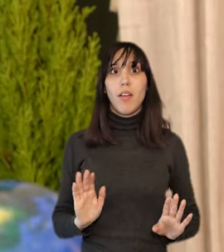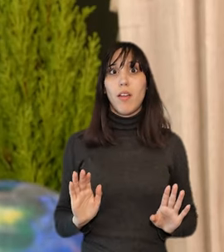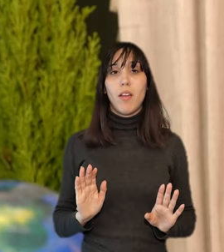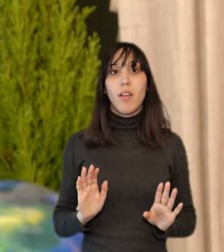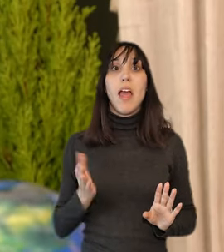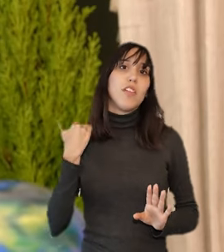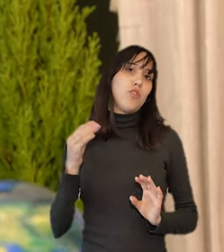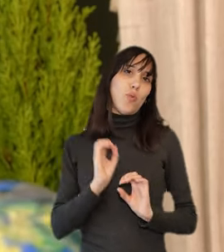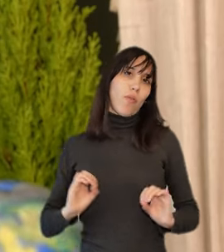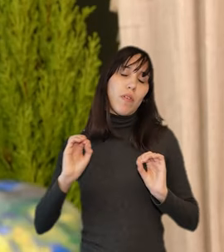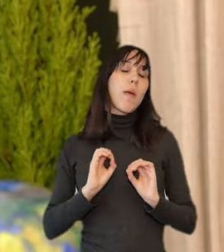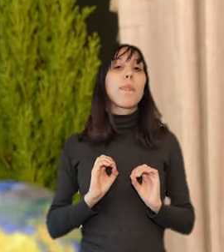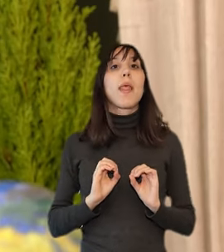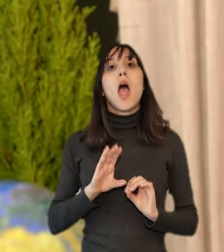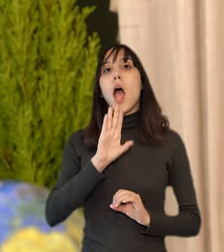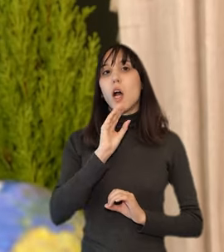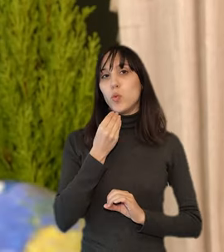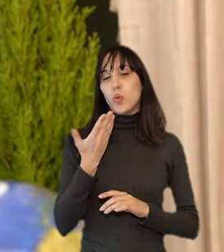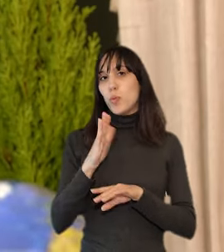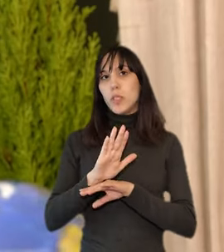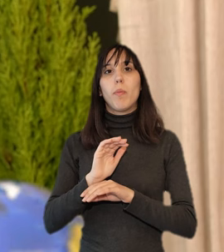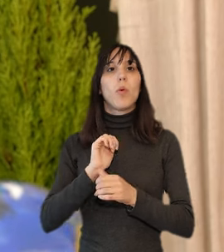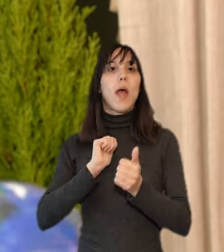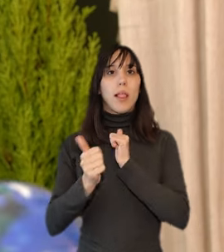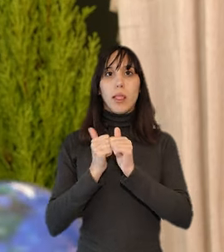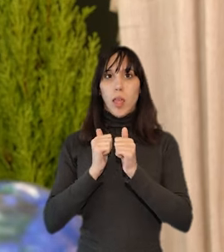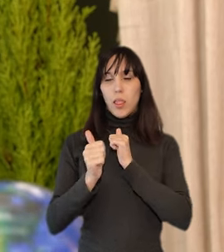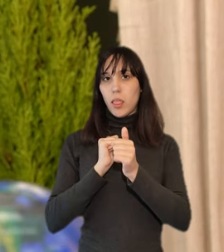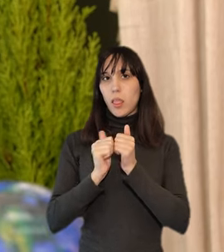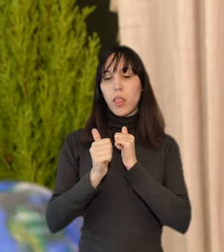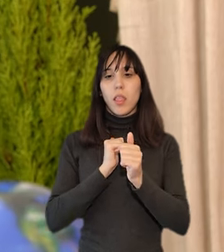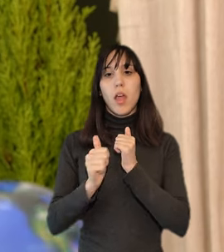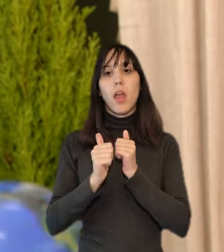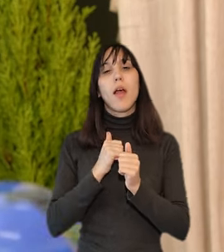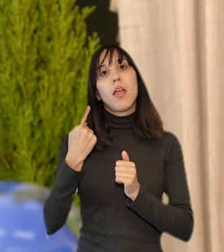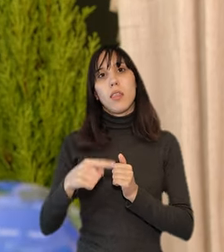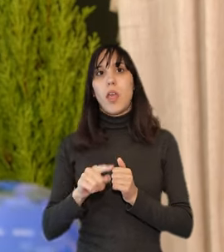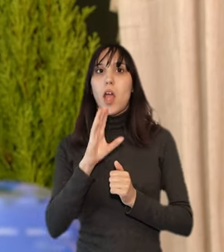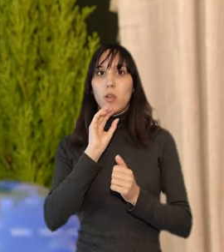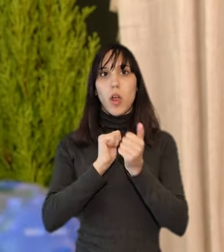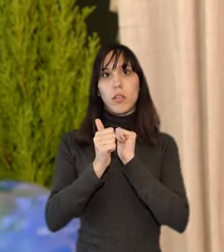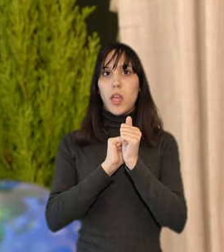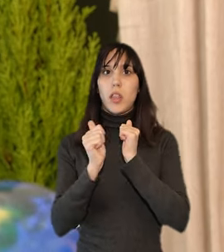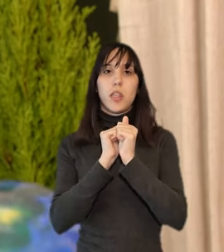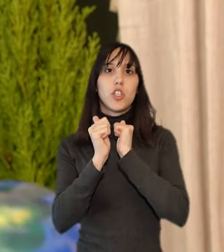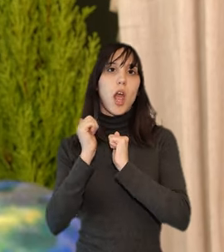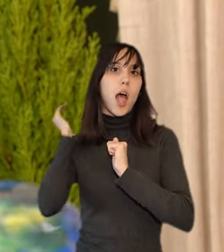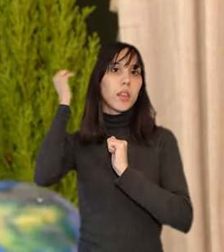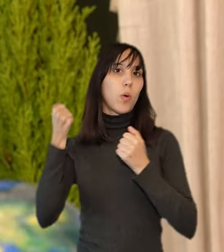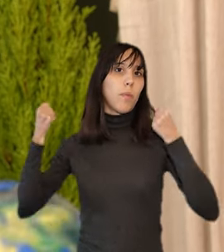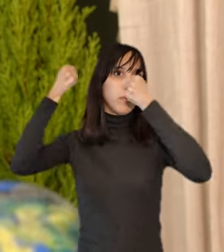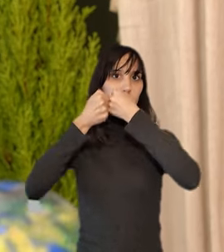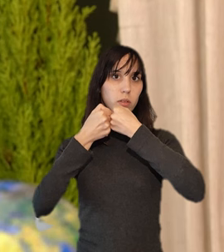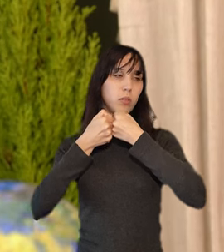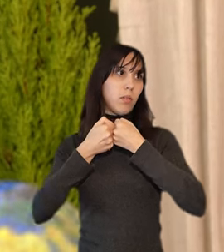num num aluno que seja um atleta por exemplo de alta e nós temos atletas da competição e